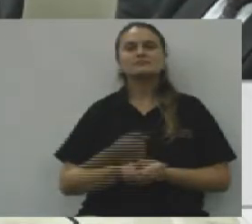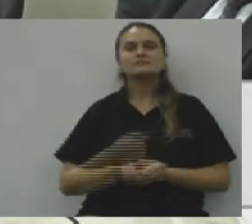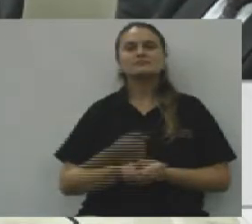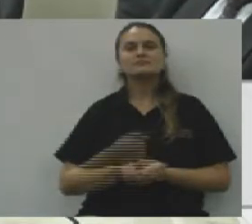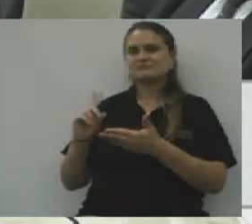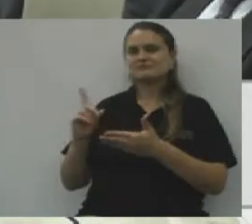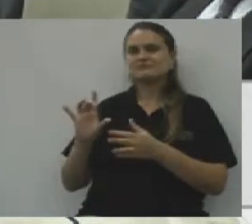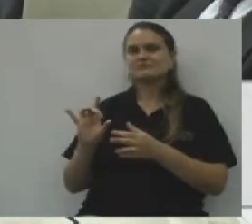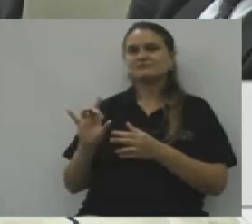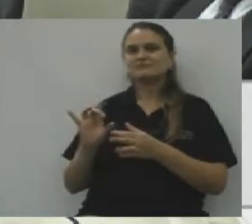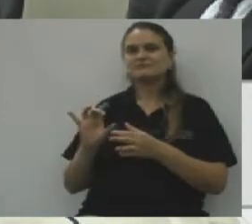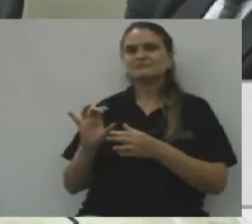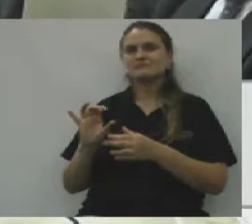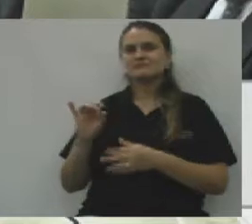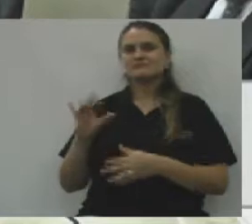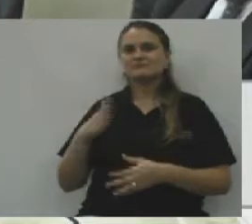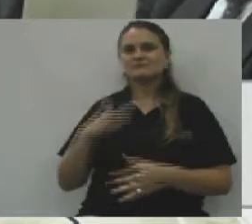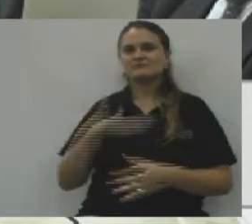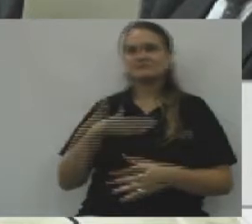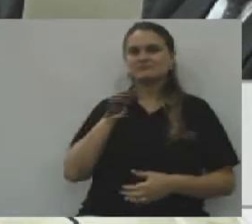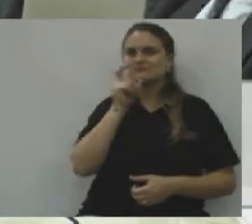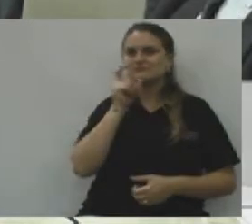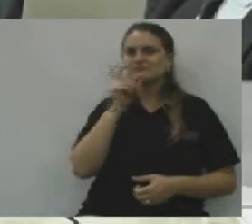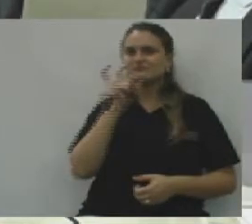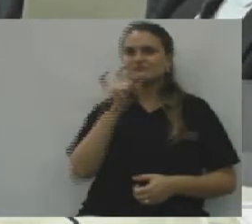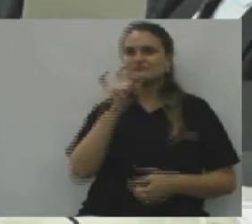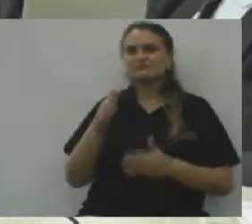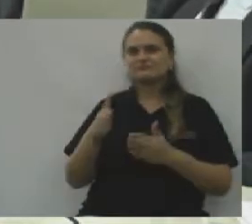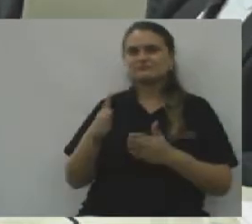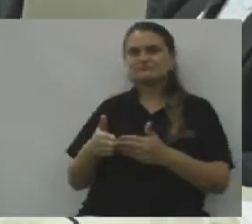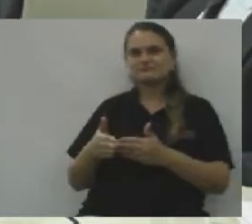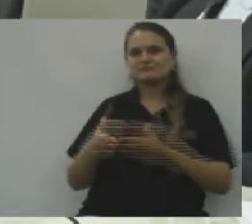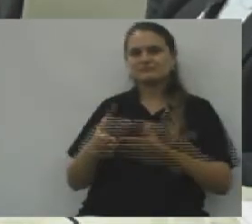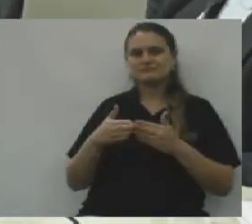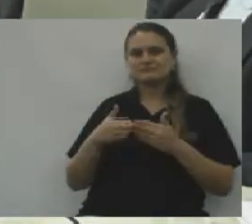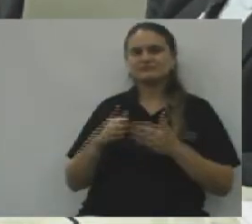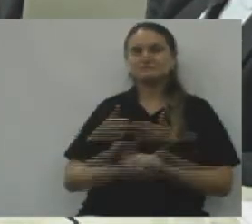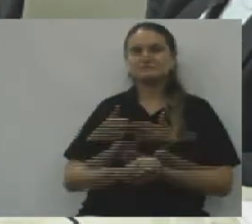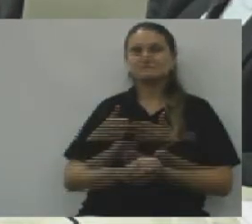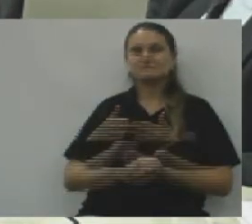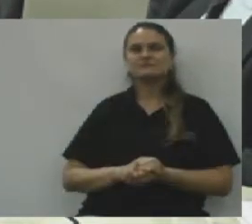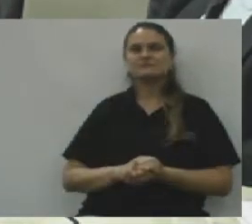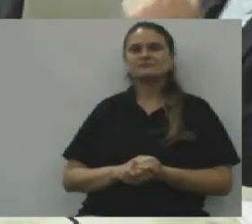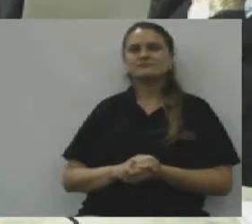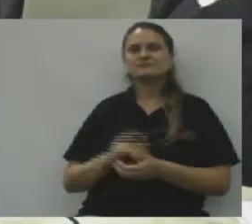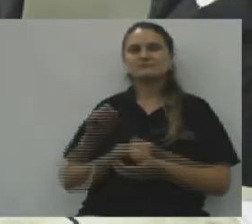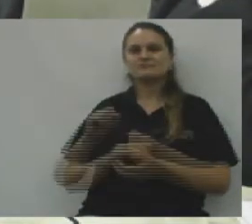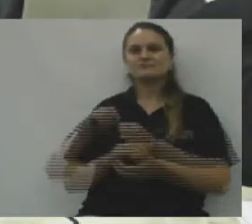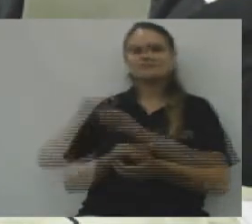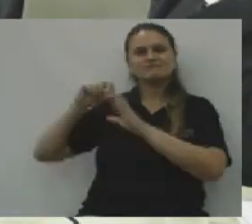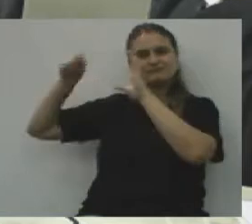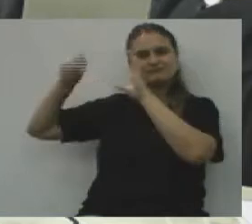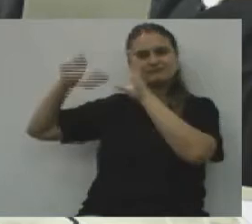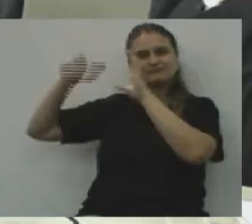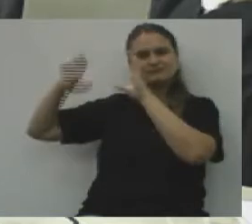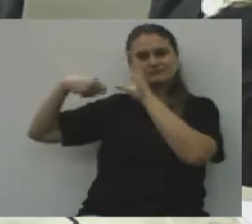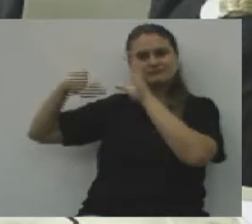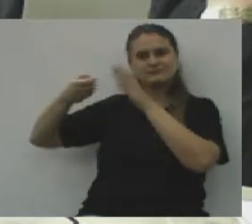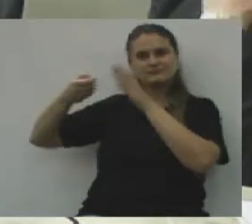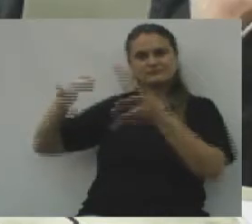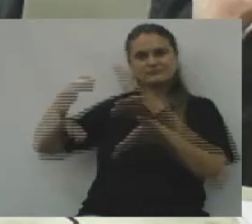ficar só minhas palavras, pedir para passar um vídeo, rapidamente,